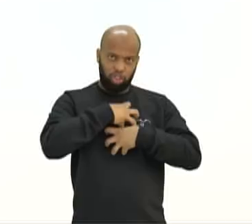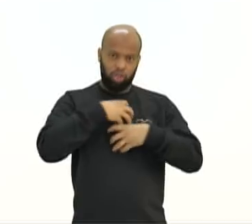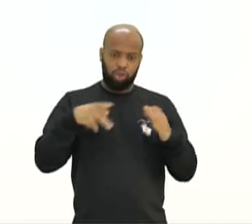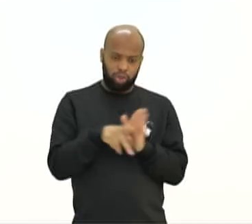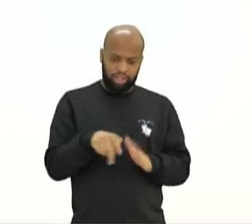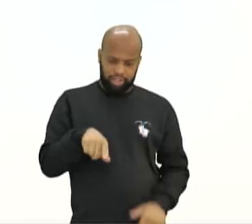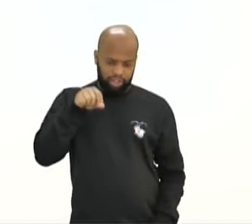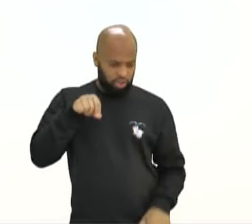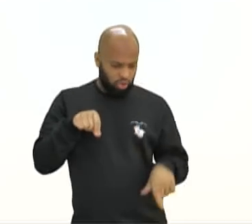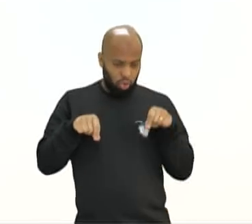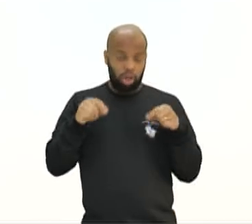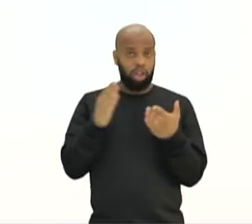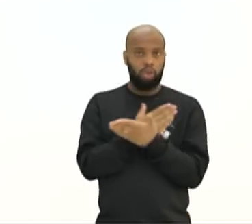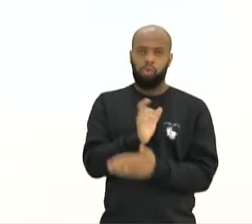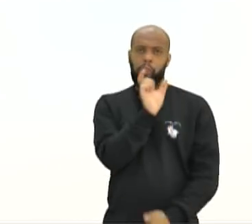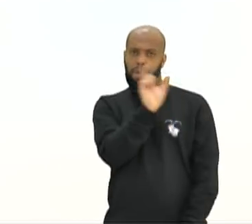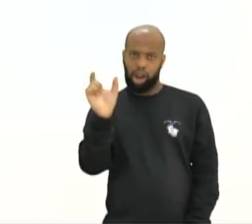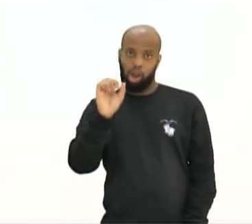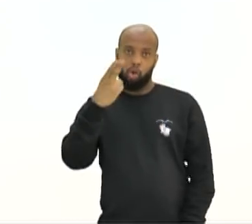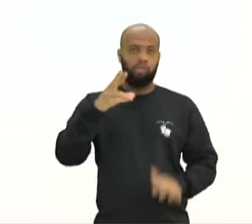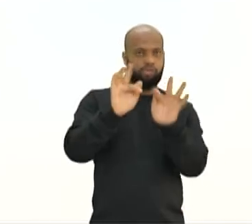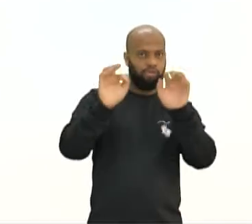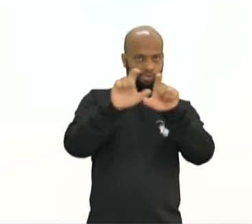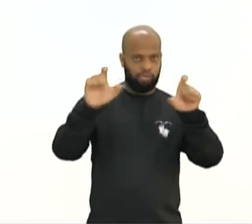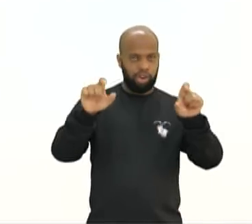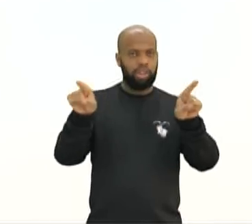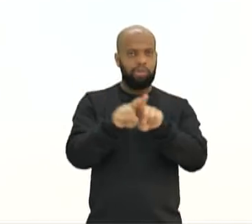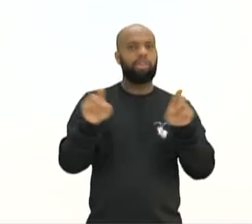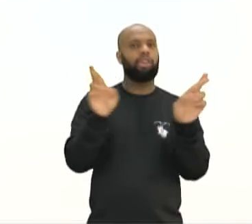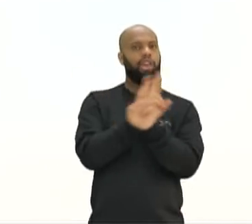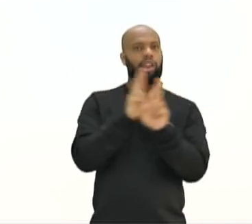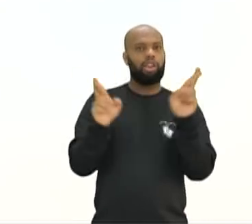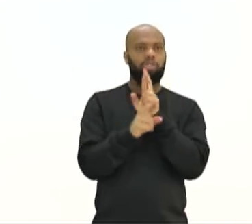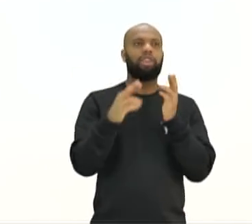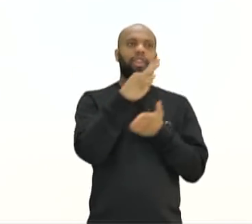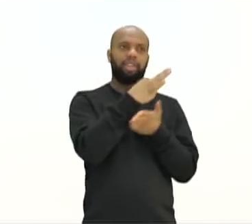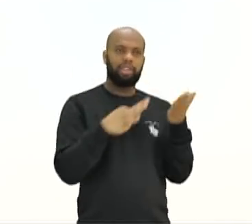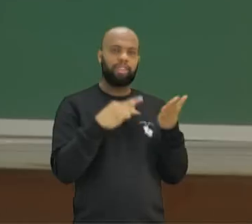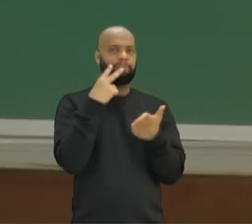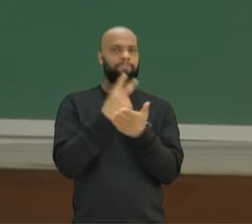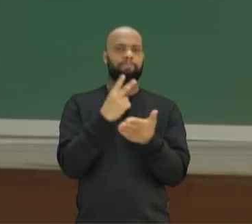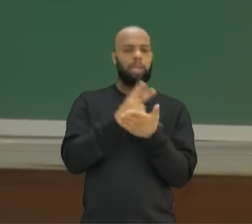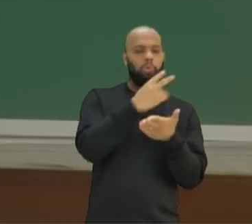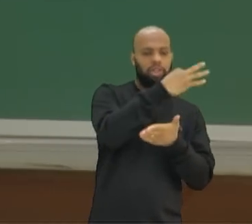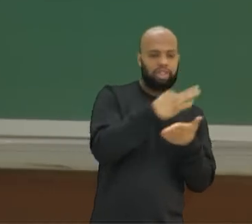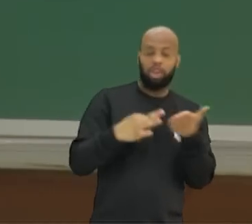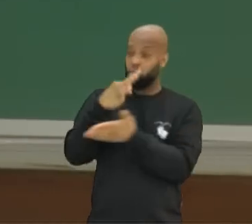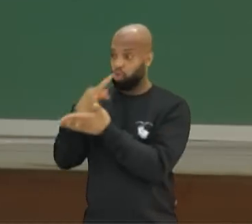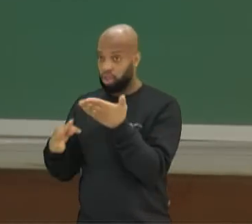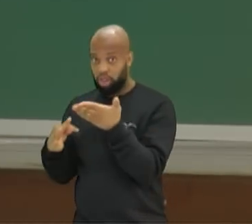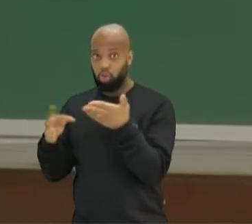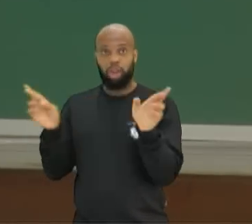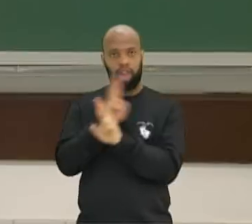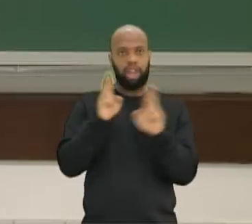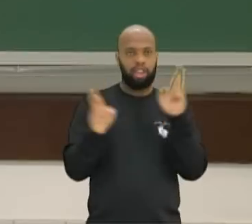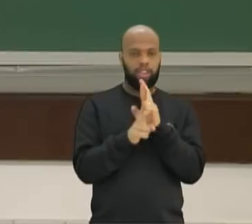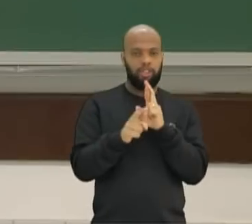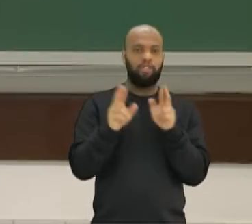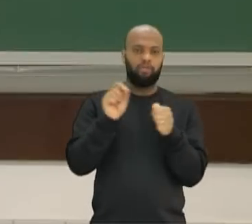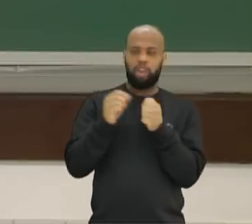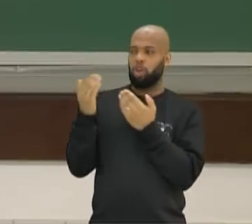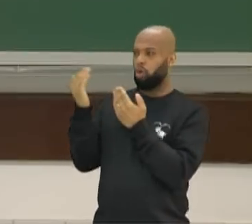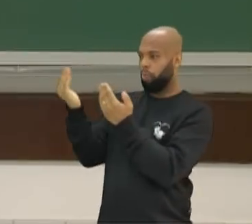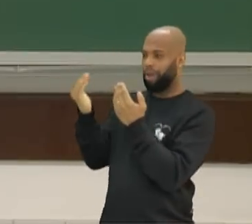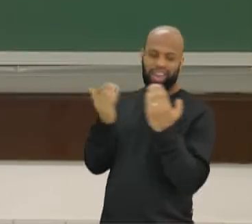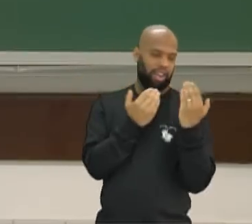escolha de determinada palavra ou expressão e relacionar textos de mesmo tema. Então, a gente vai pensar aí sobre outros textos